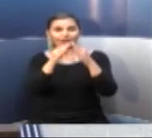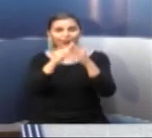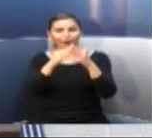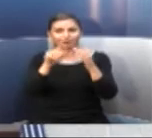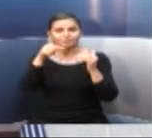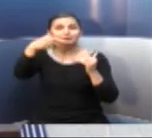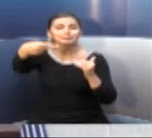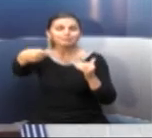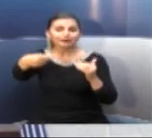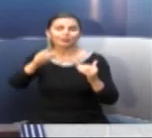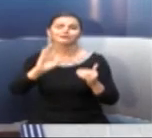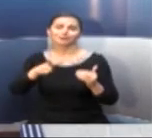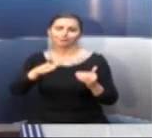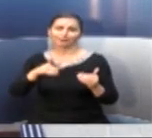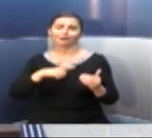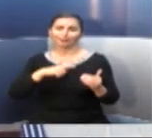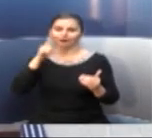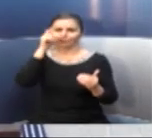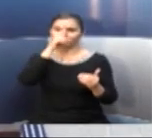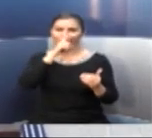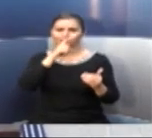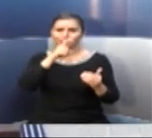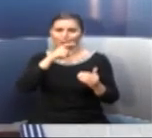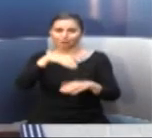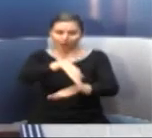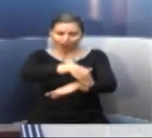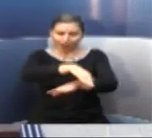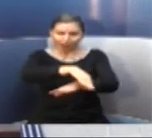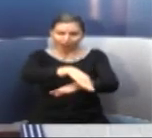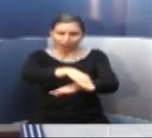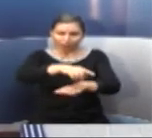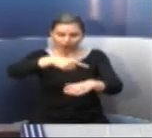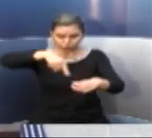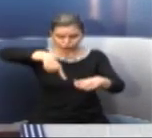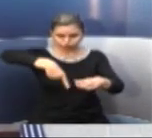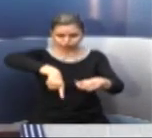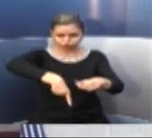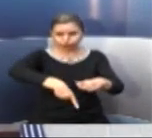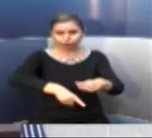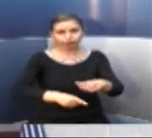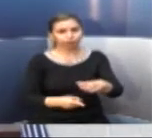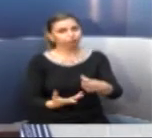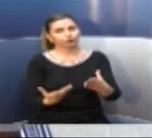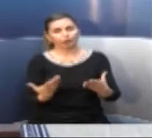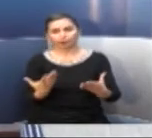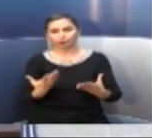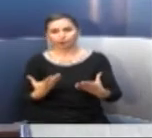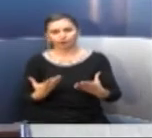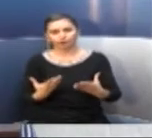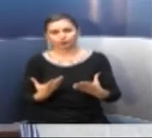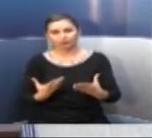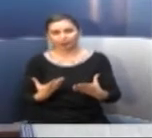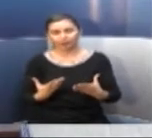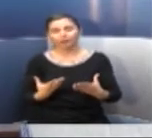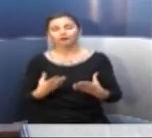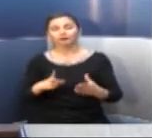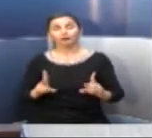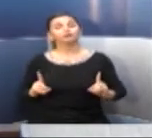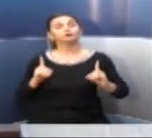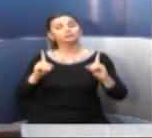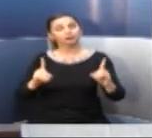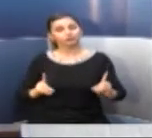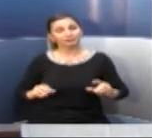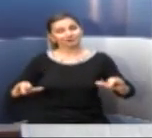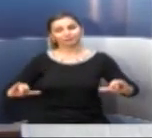igual está. As ruas, cada rua tem suas dificuldades. E aonde moram os deficientes não é diferente. Tem